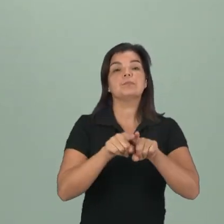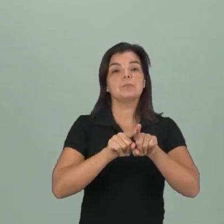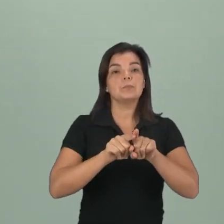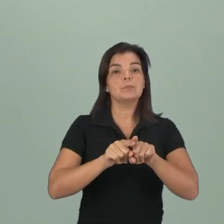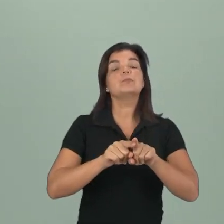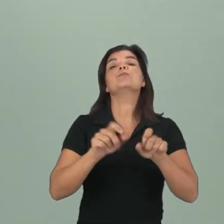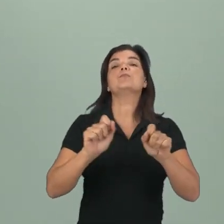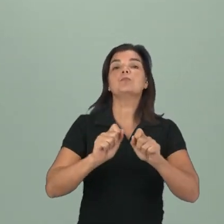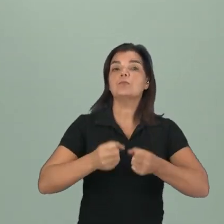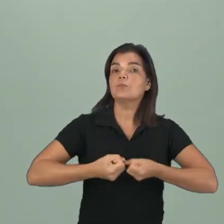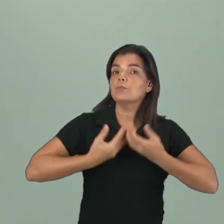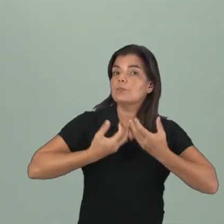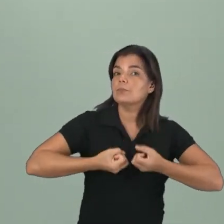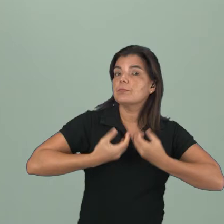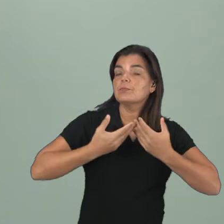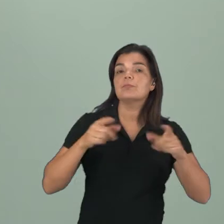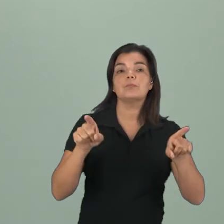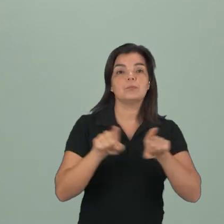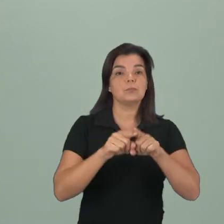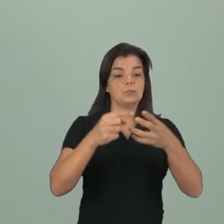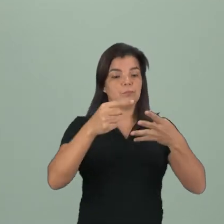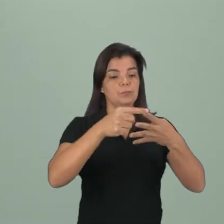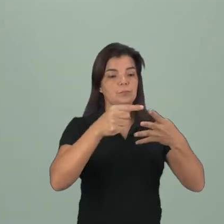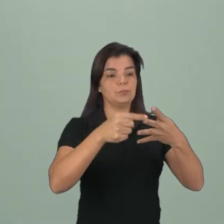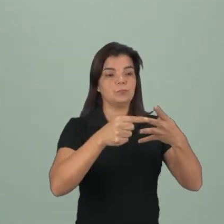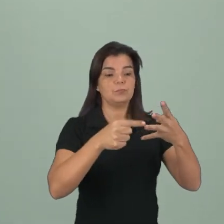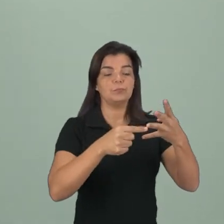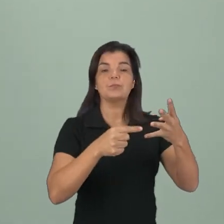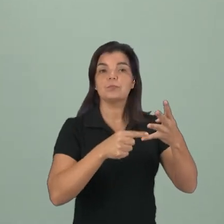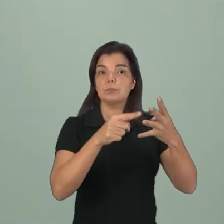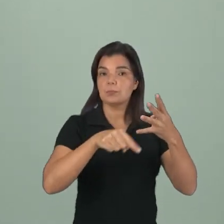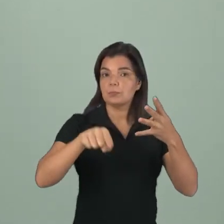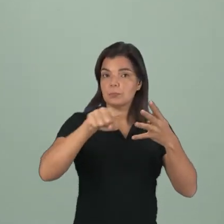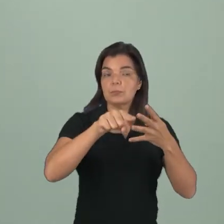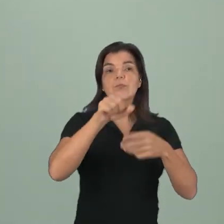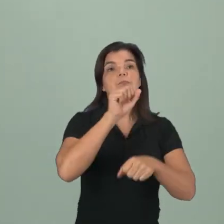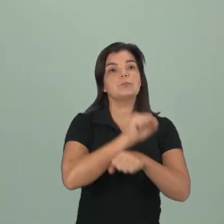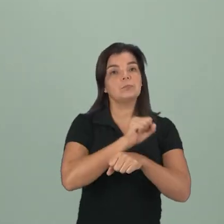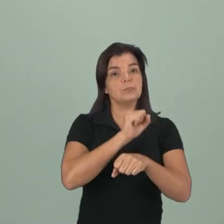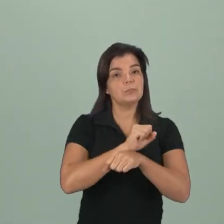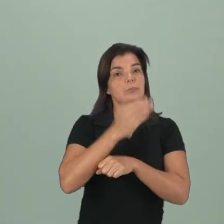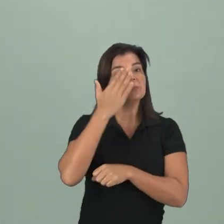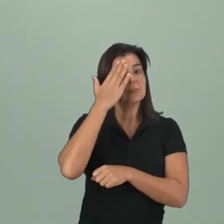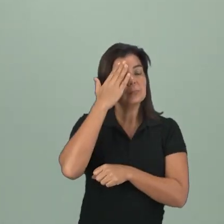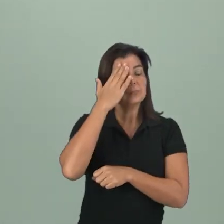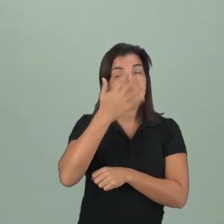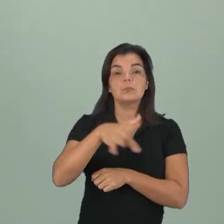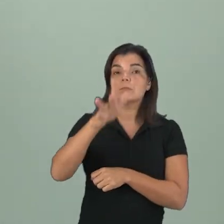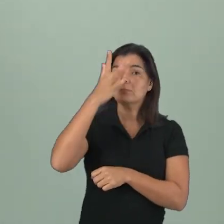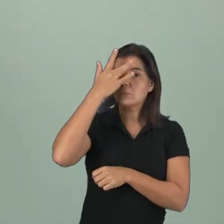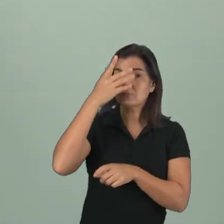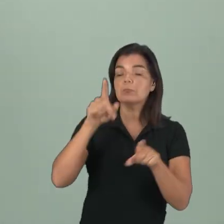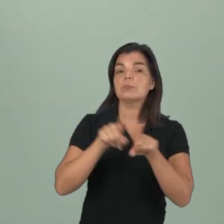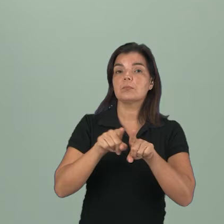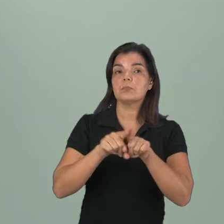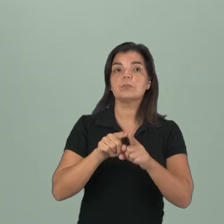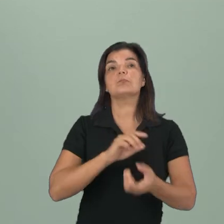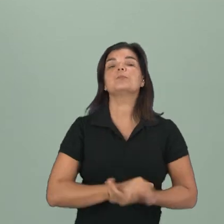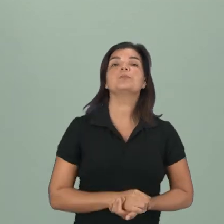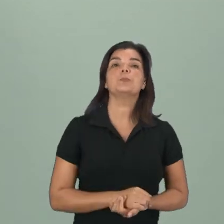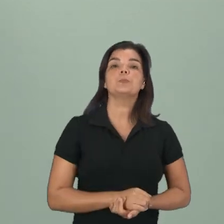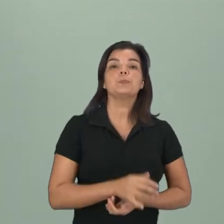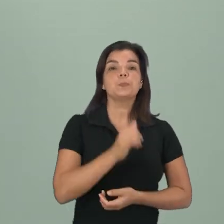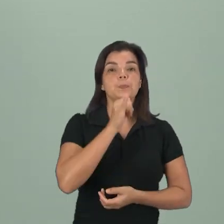poemas. Hoje vamos falar de 4 figuras, espero que vocês entendam, né, e memorizem. Olhem